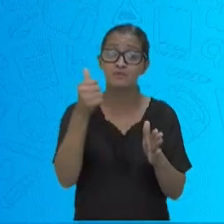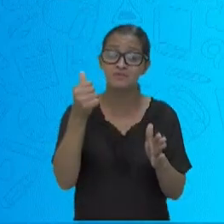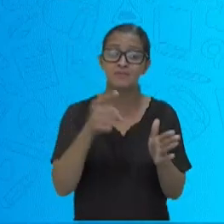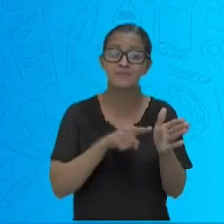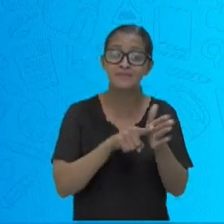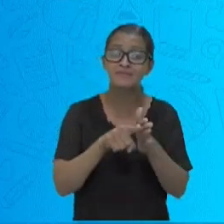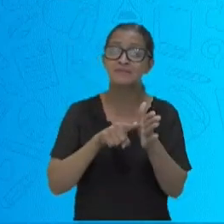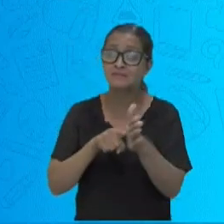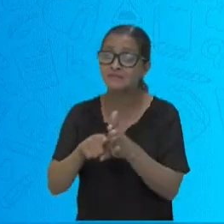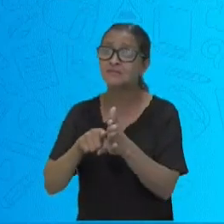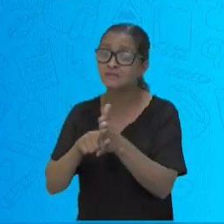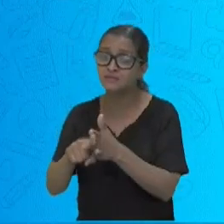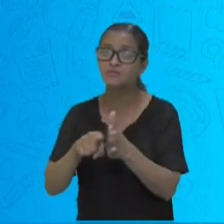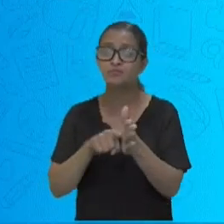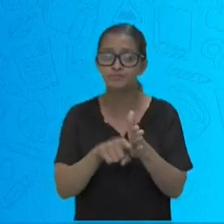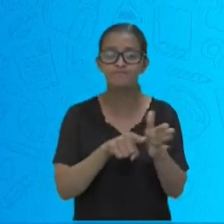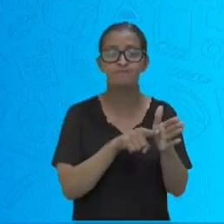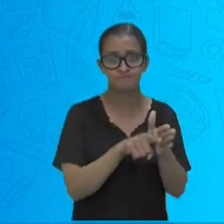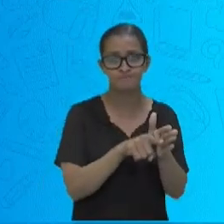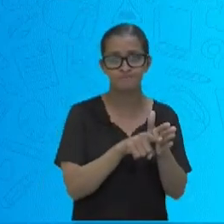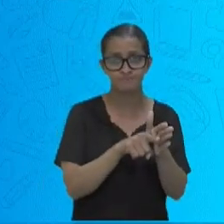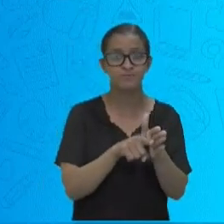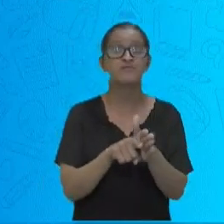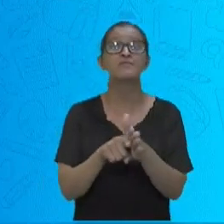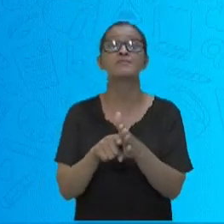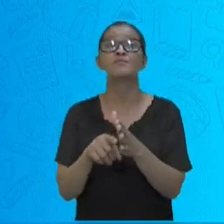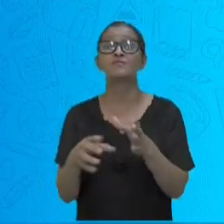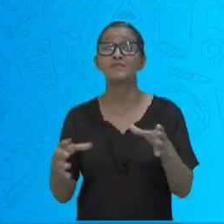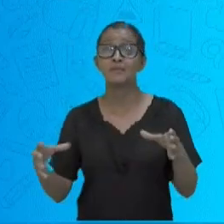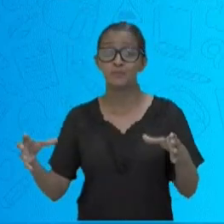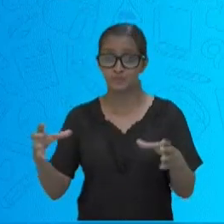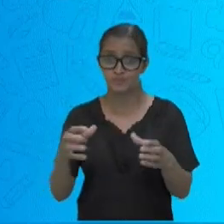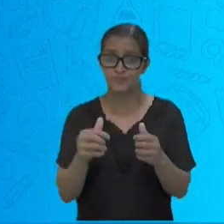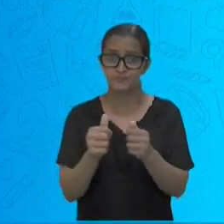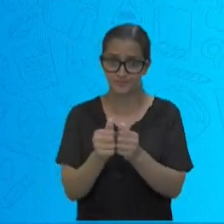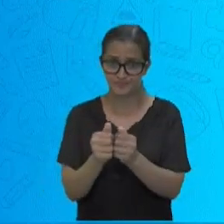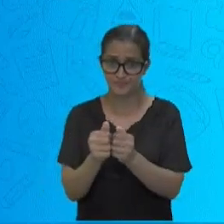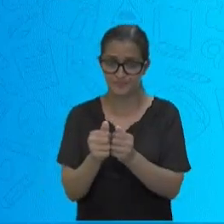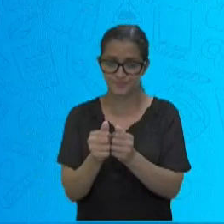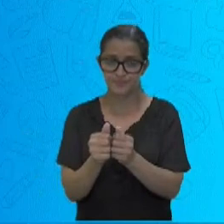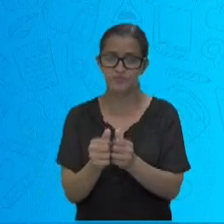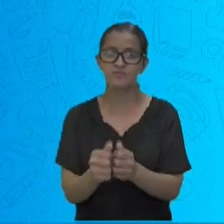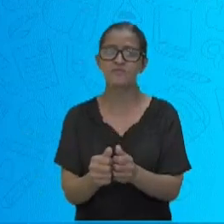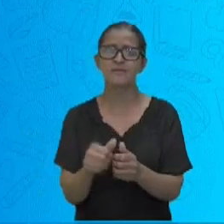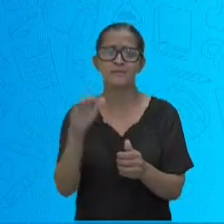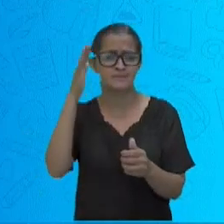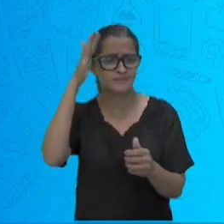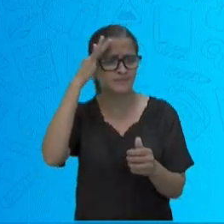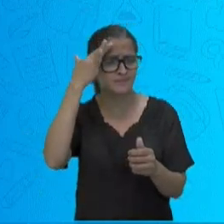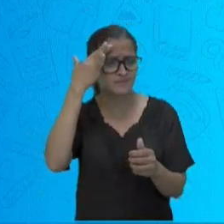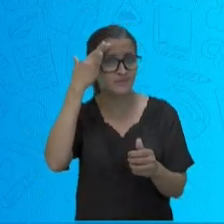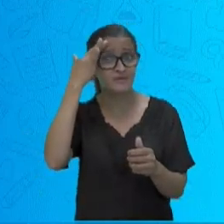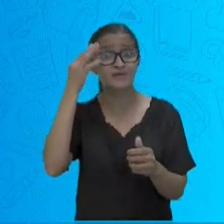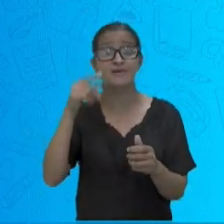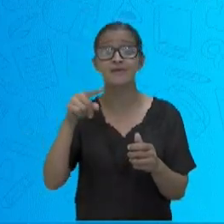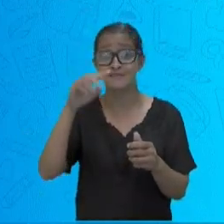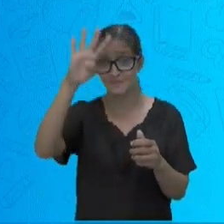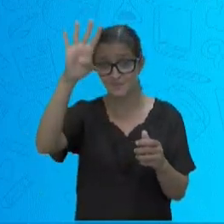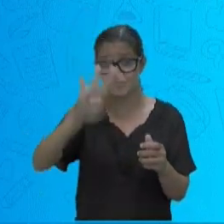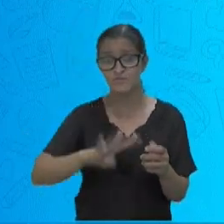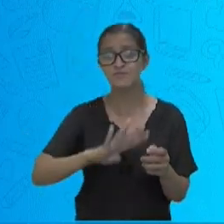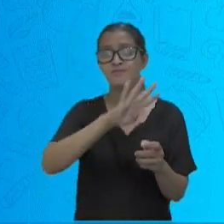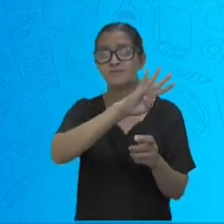Após fazer a minha pesquisa, eu vou reunir os dados que eu obtive para assim colocar na minha